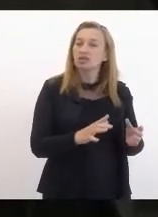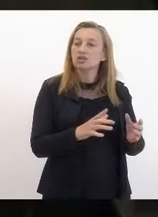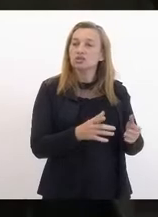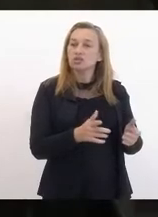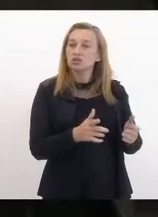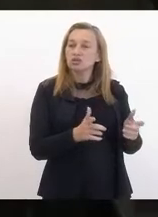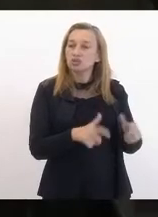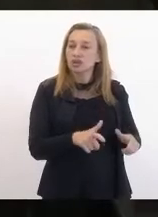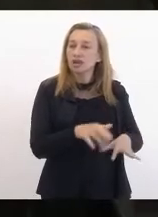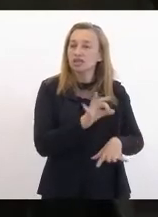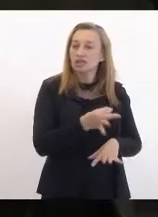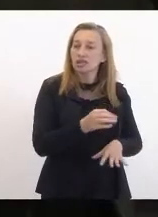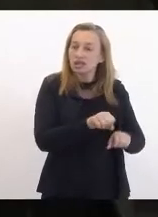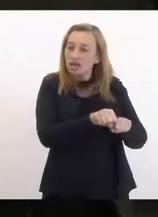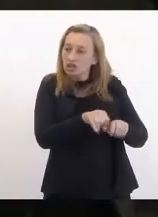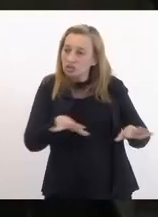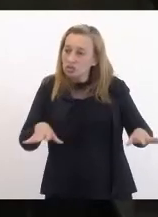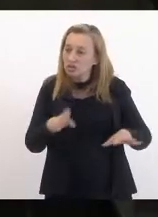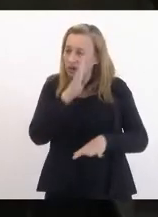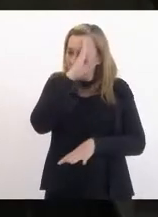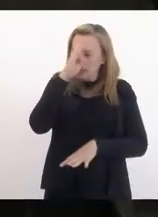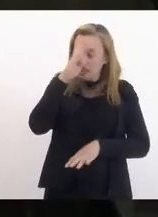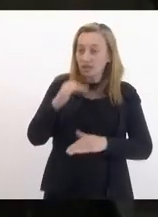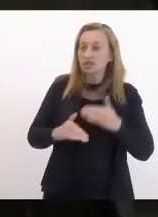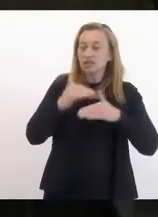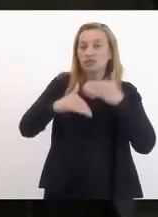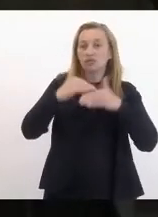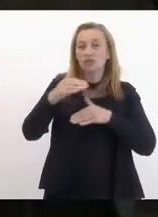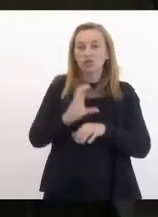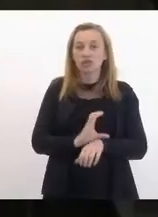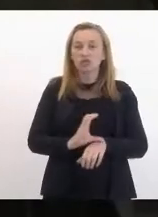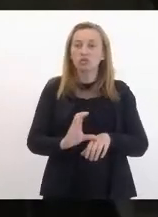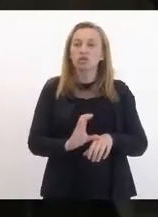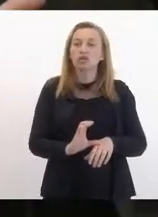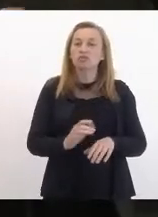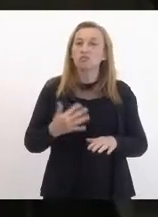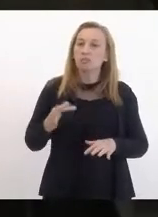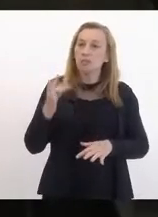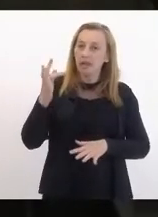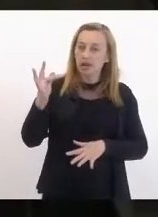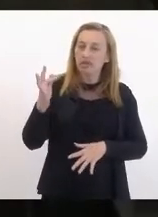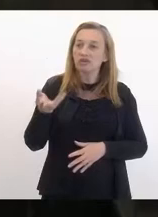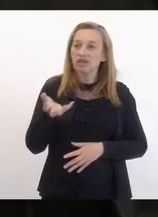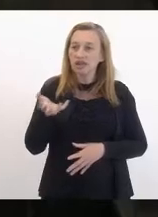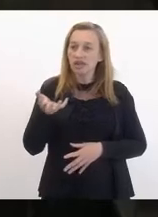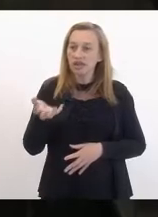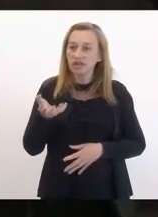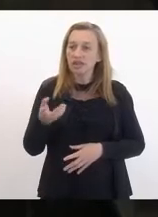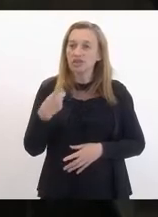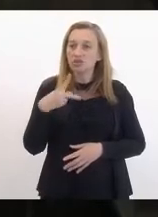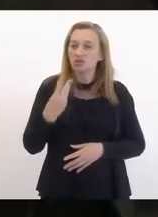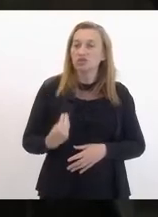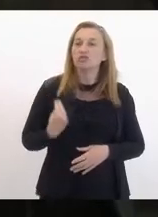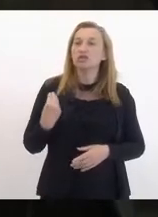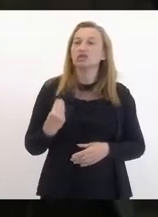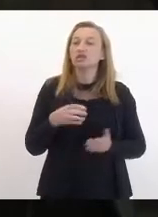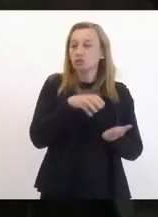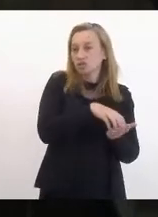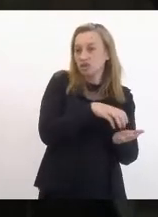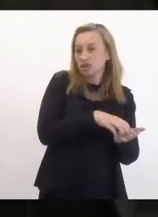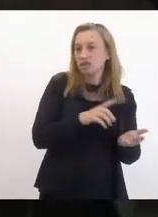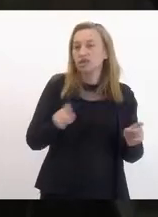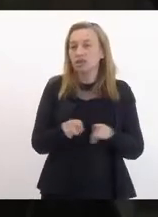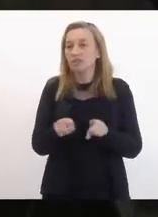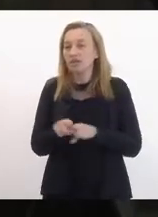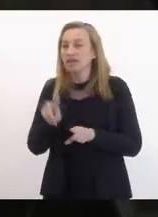até porque a expansão acadêmica que ela desenvolve, que está em curso, vai, em breve tempo, requerer a sua presença, tanto no centro quanto na